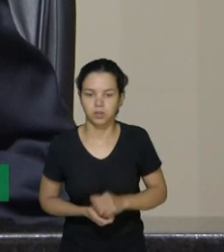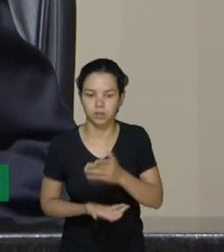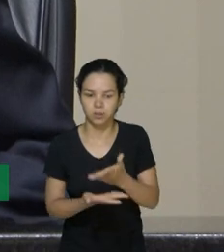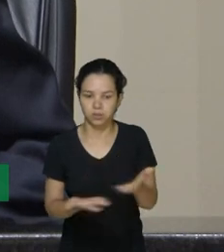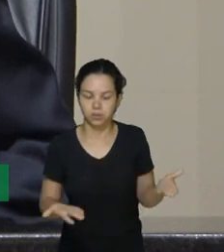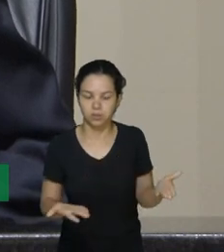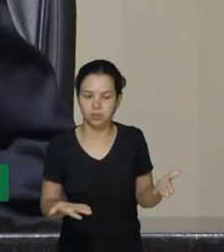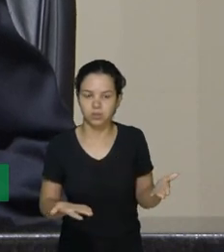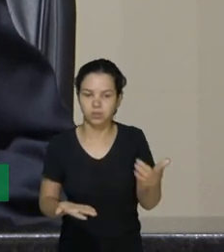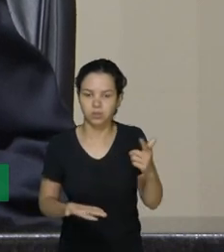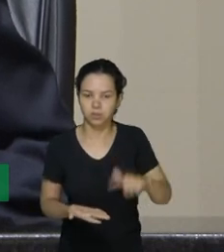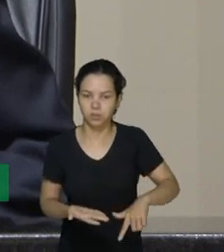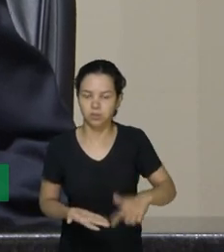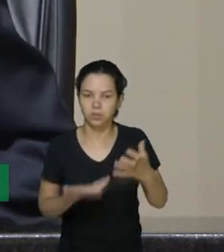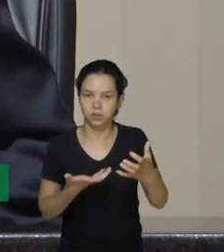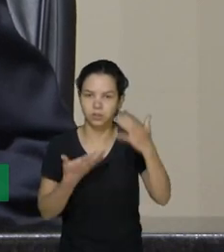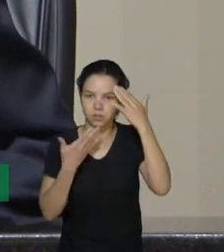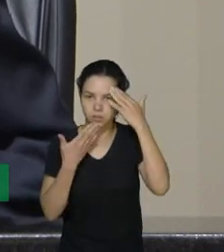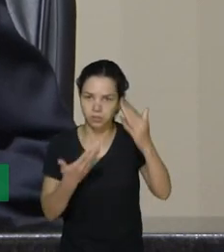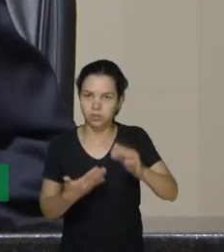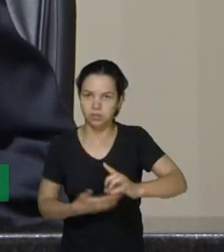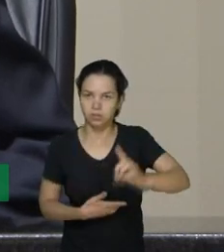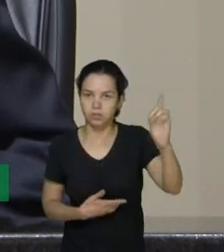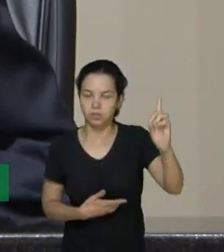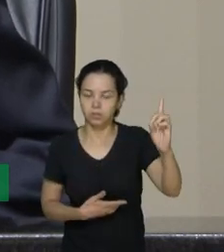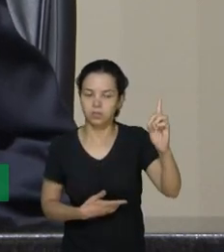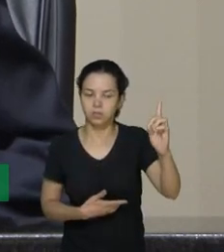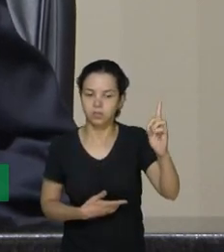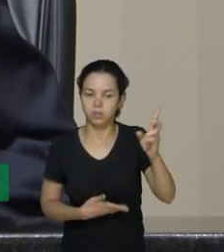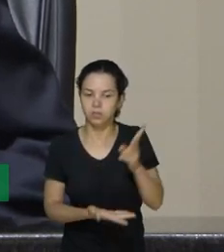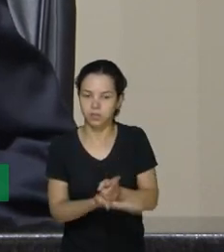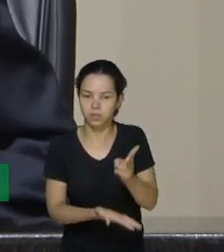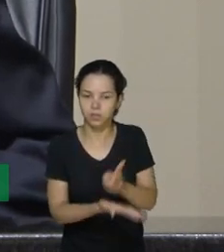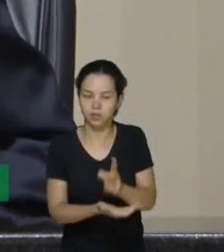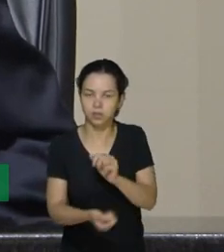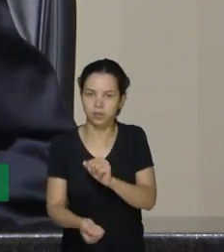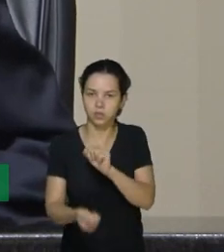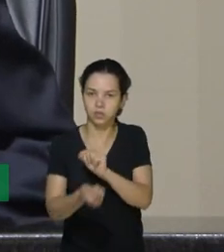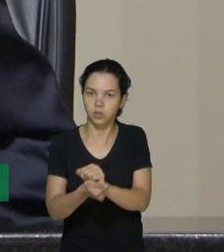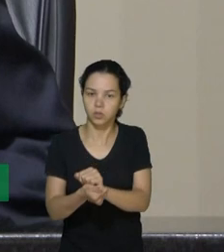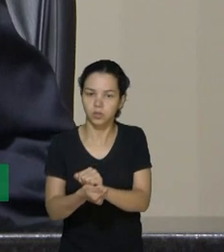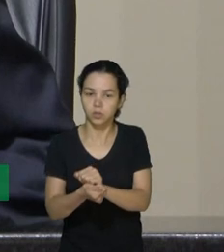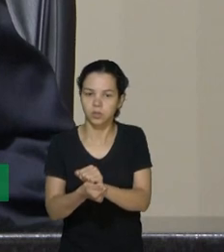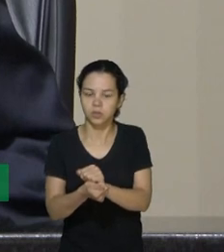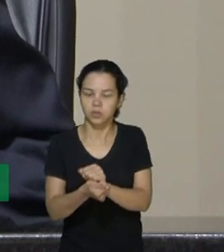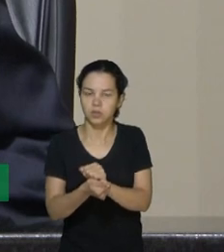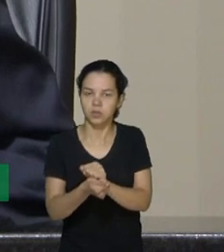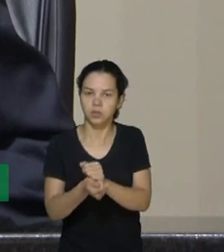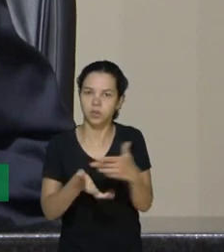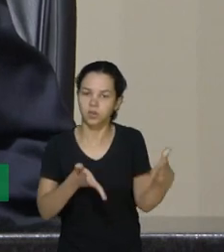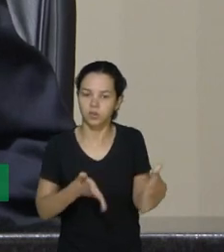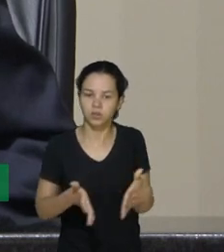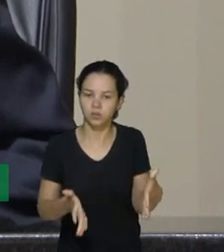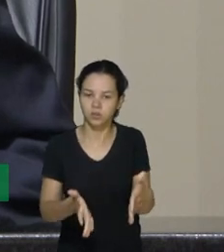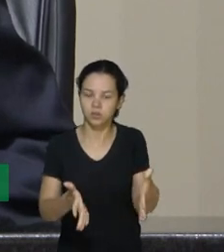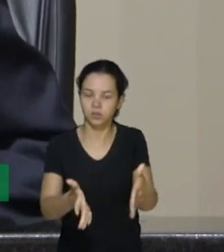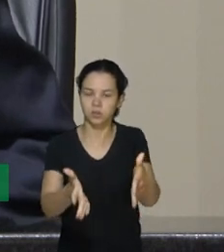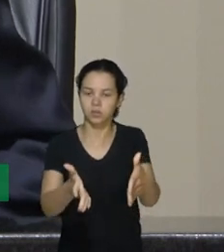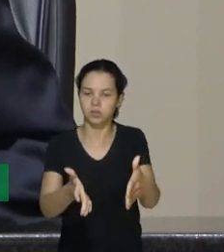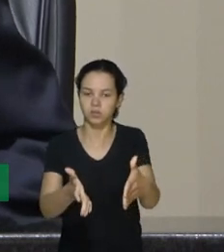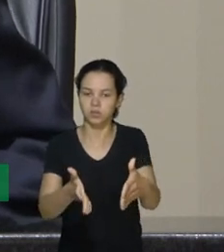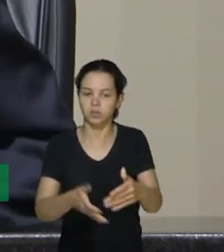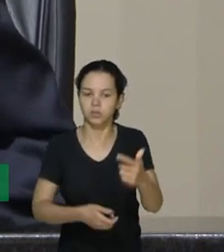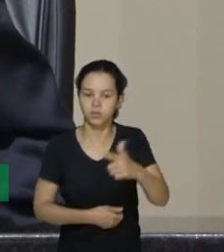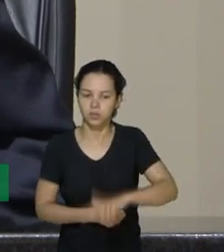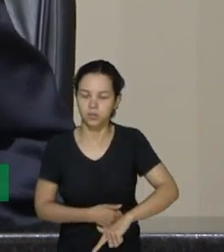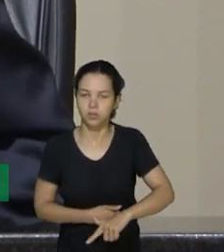Mais uma vez, quero agradecer a Deus por sempre estar junto em todas as minhas caminhadas. E, mais uma